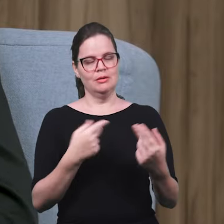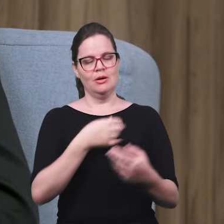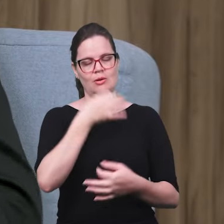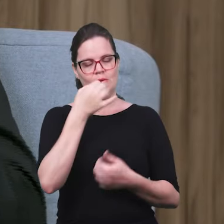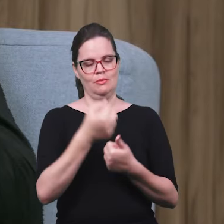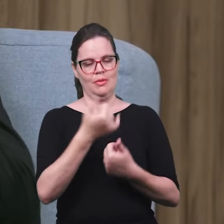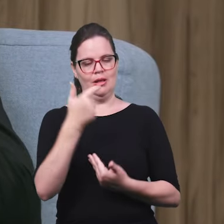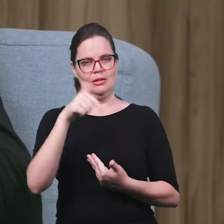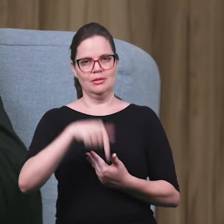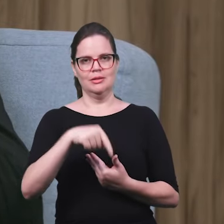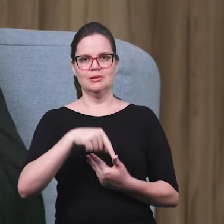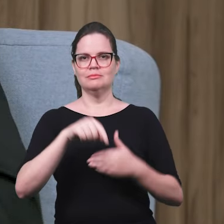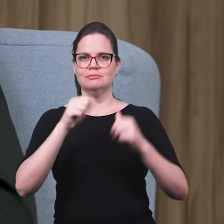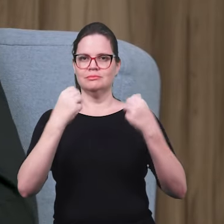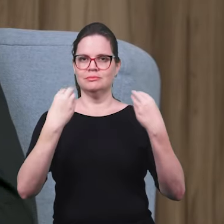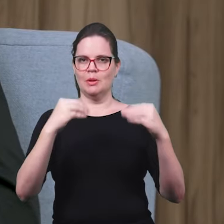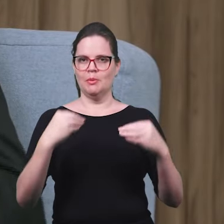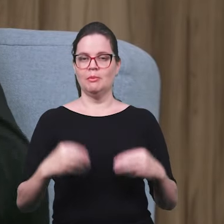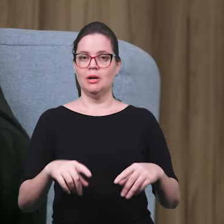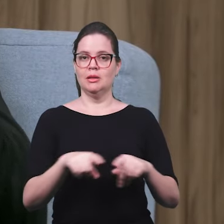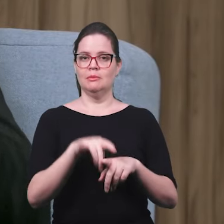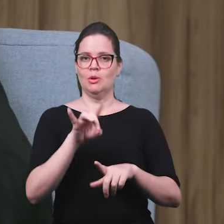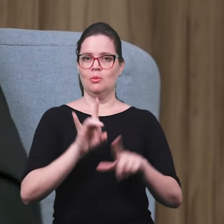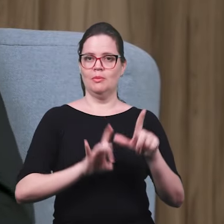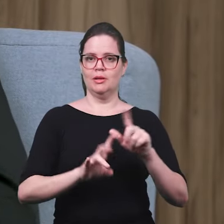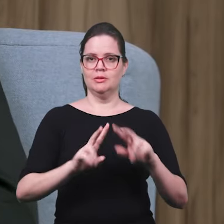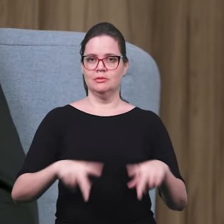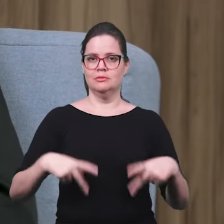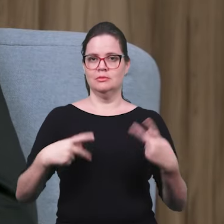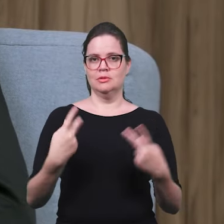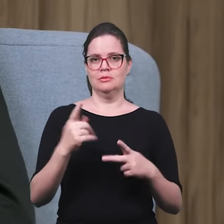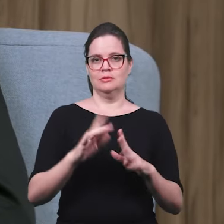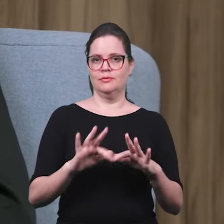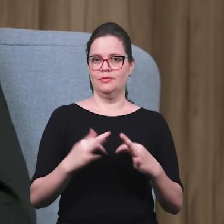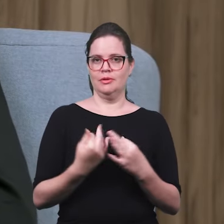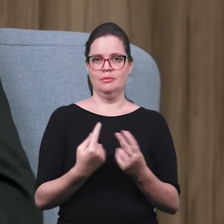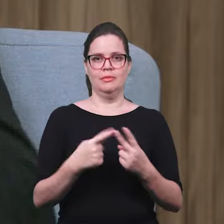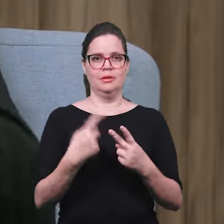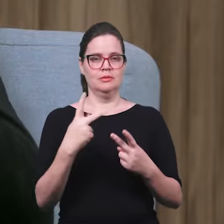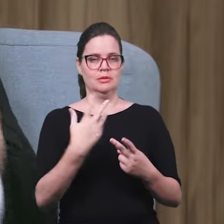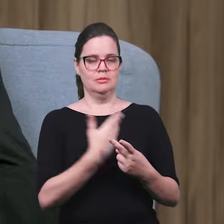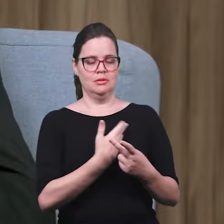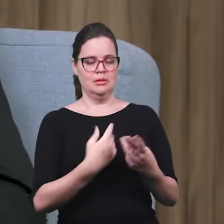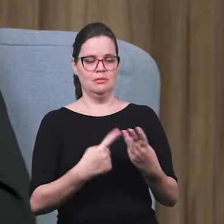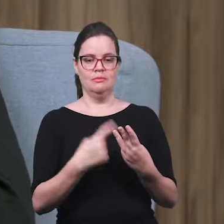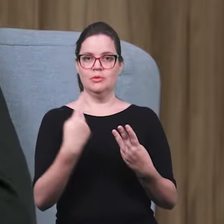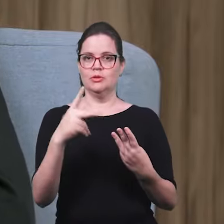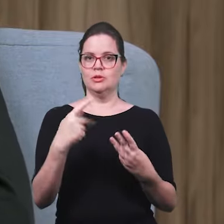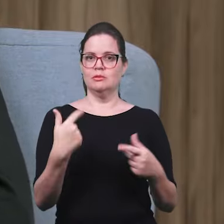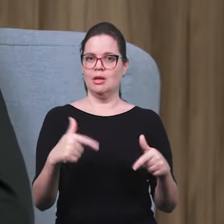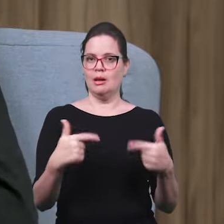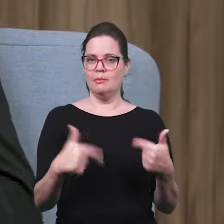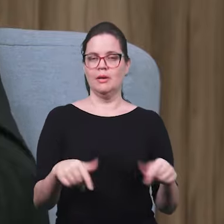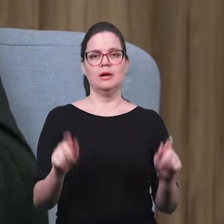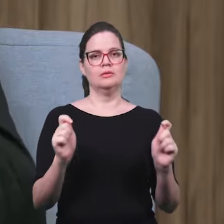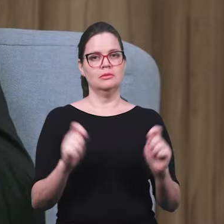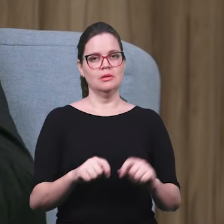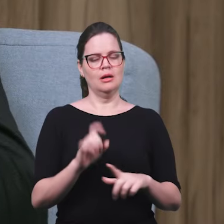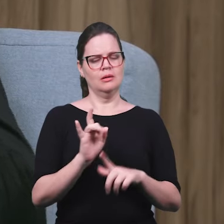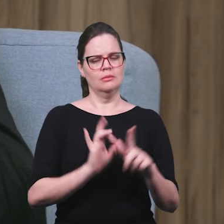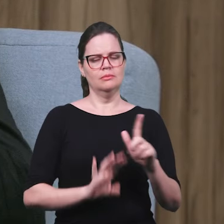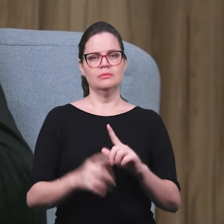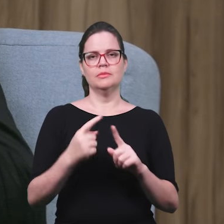comentário e compartilha. Compartilha com a sua família, com seus amigos, com os colegas de trabalho. Faz com que